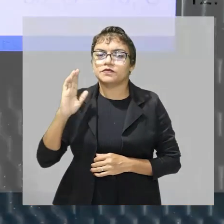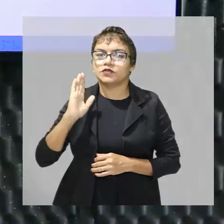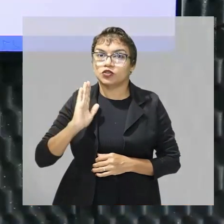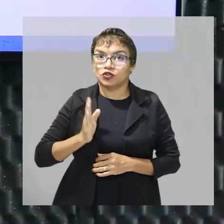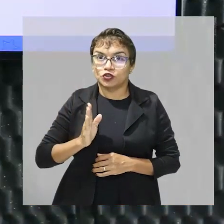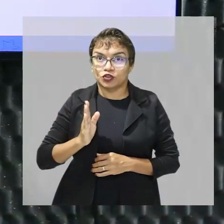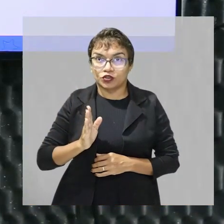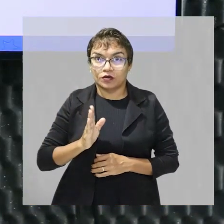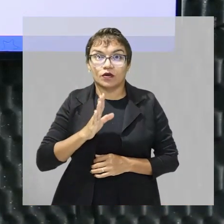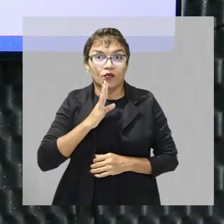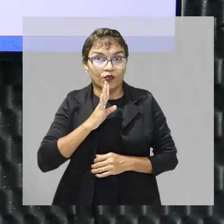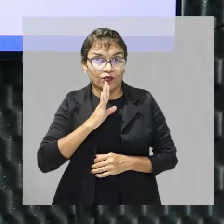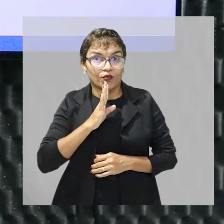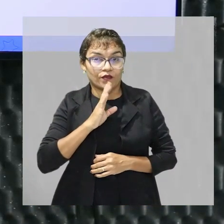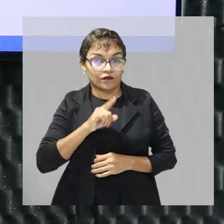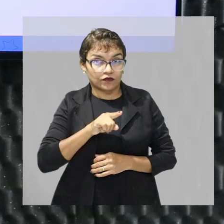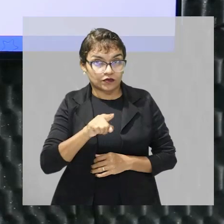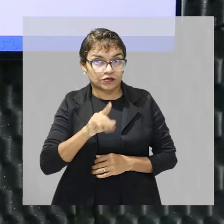é conhecida.